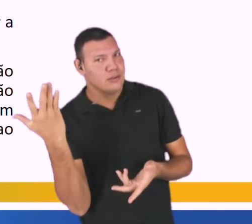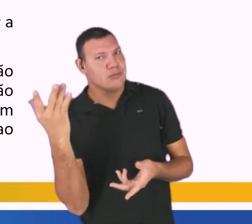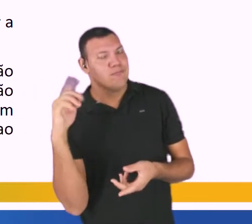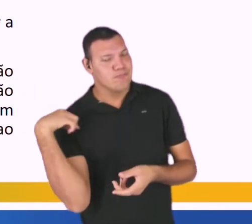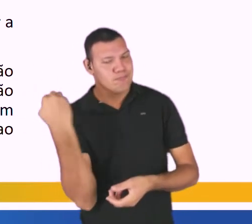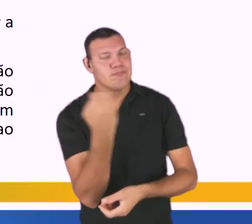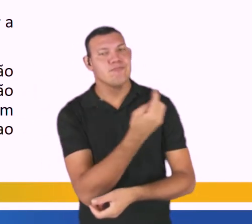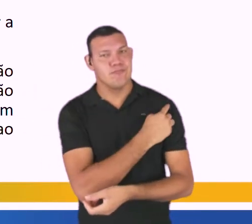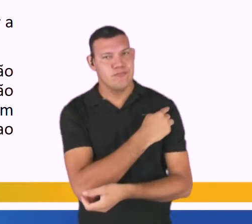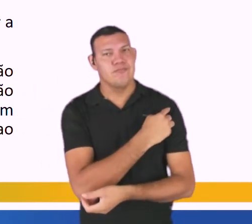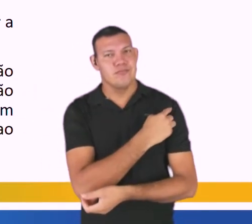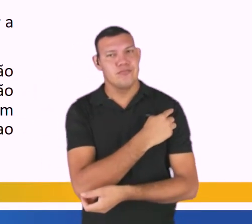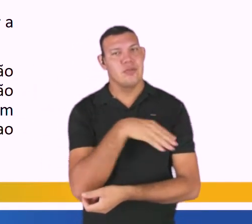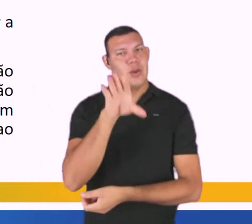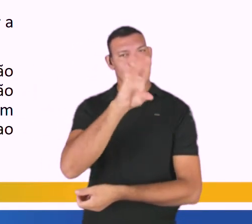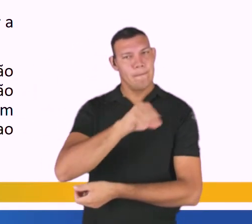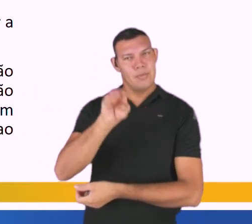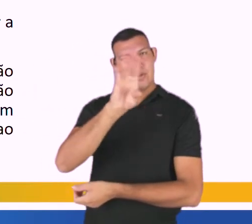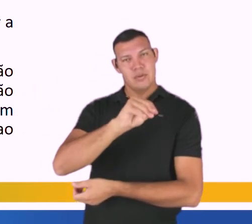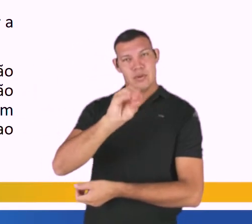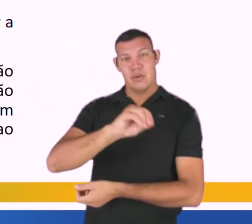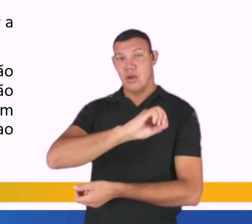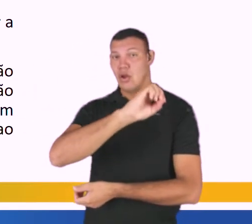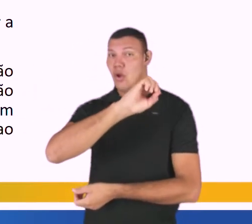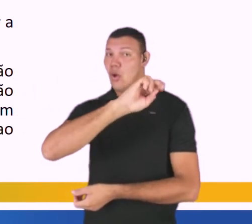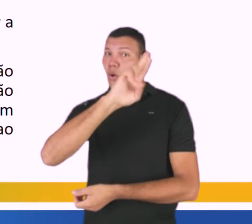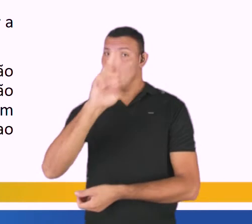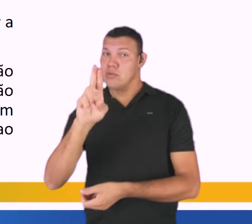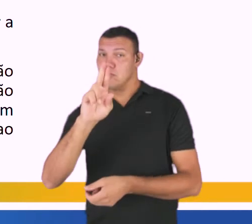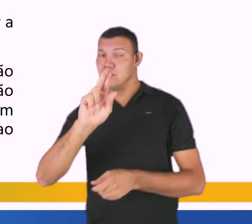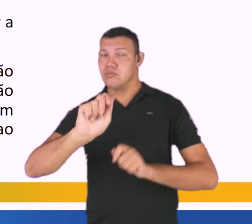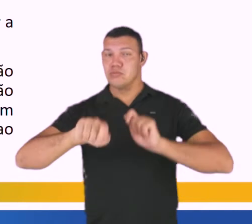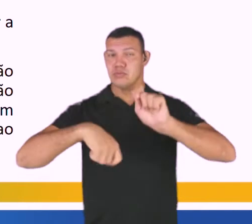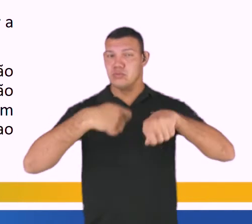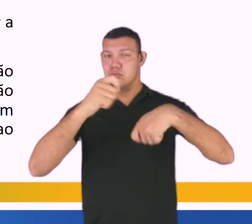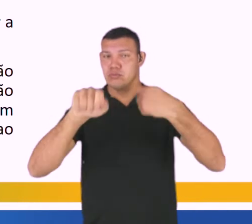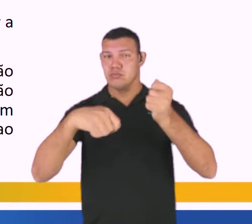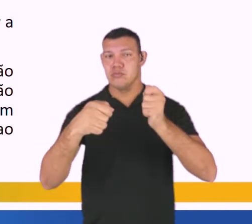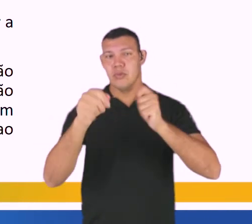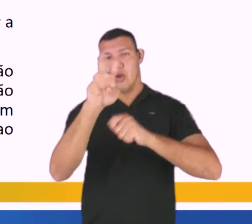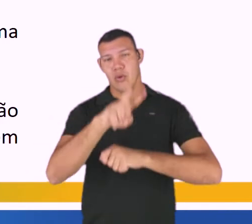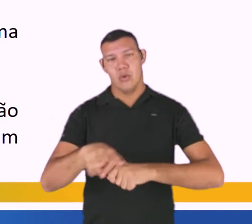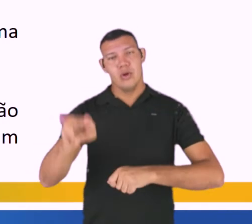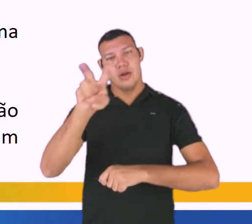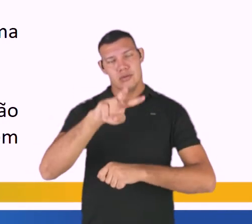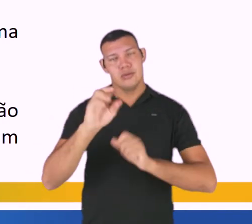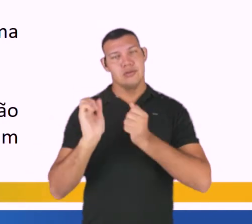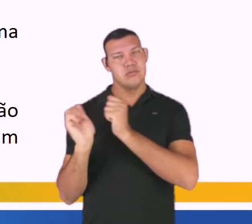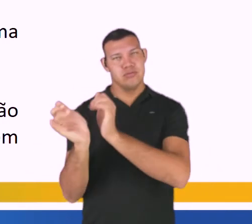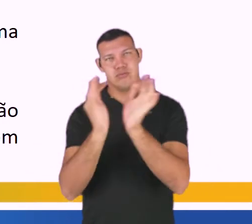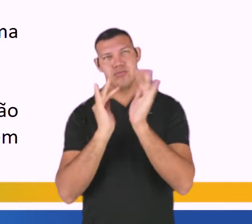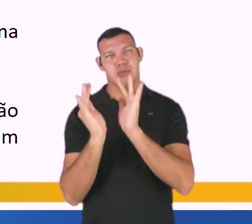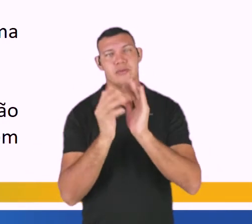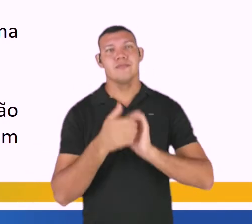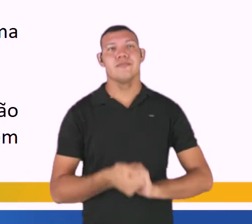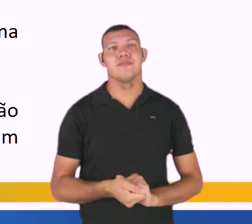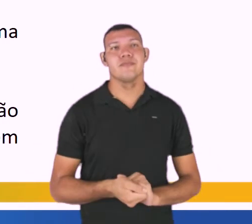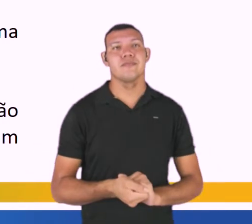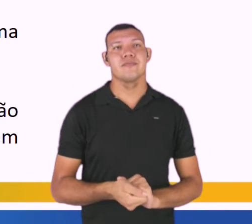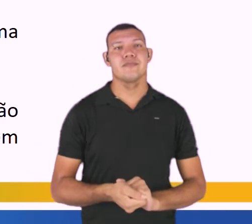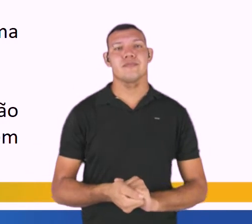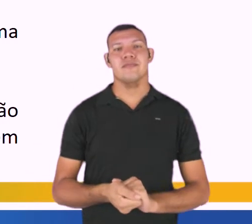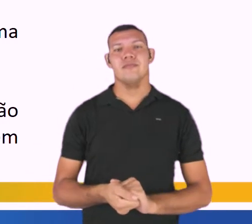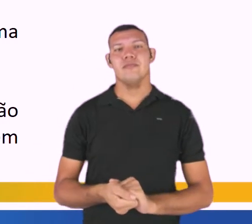todos nós, bons falantes e usuários do nosso idioma, da nossa língua. Por